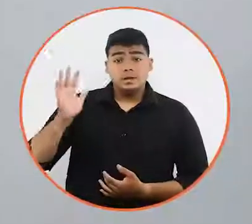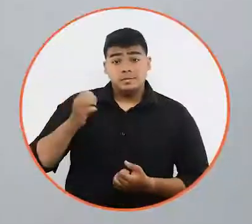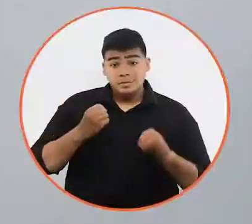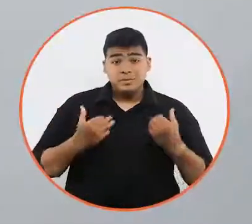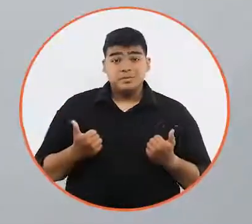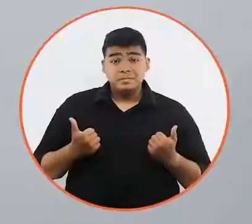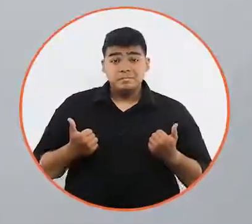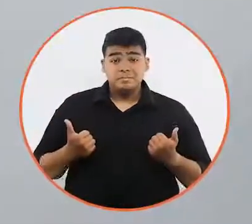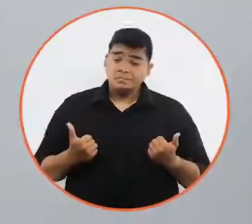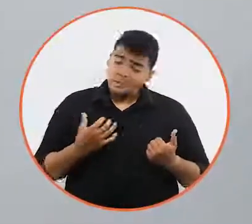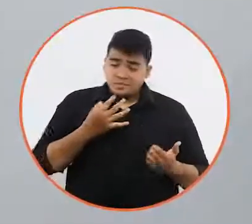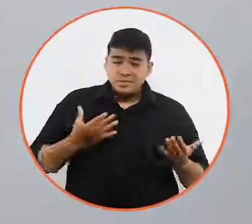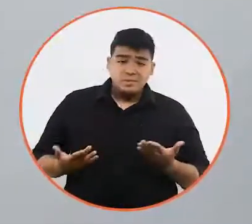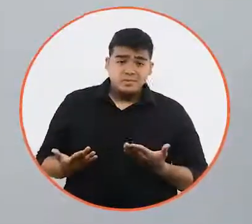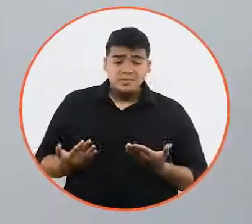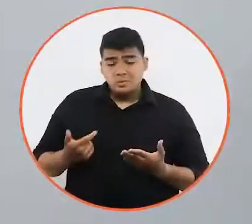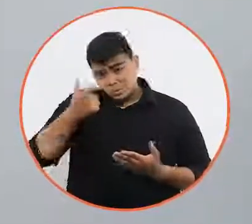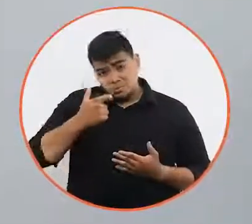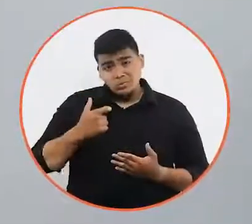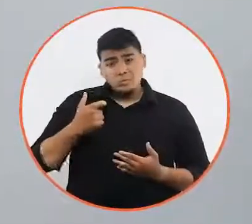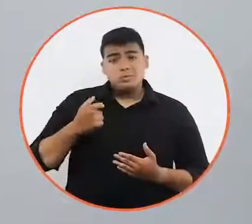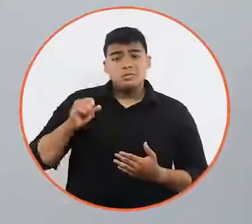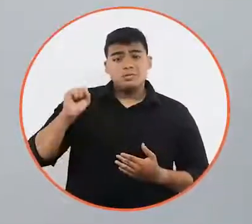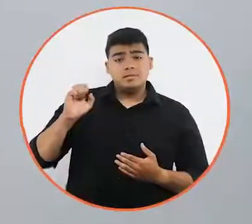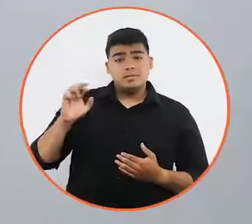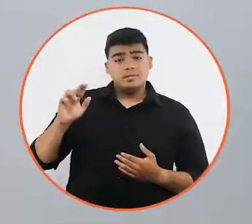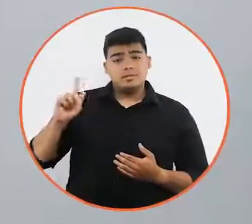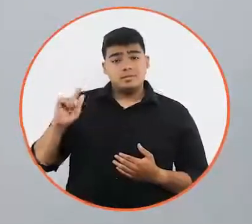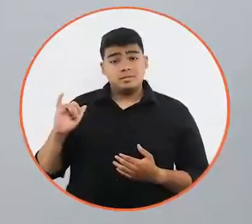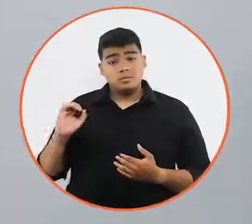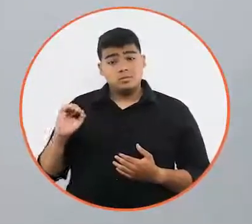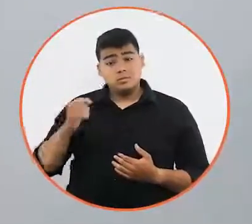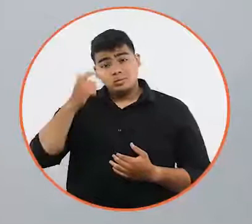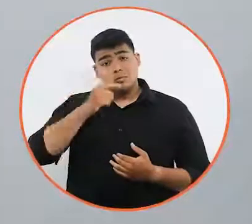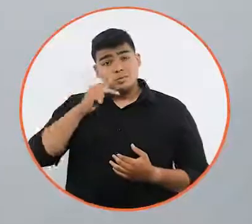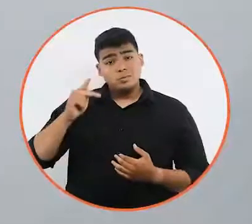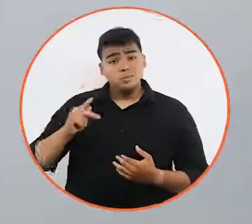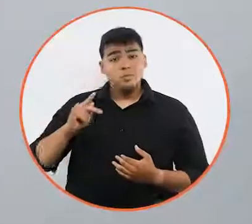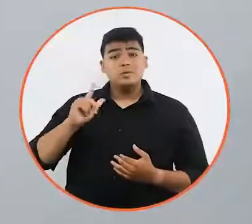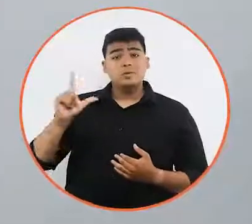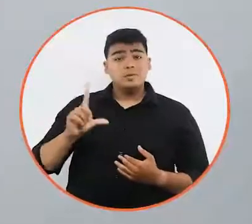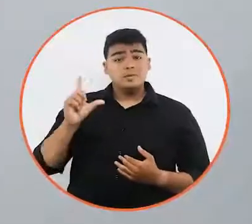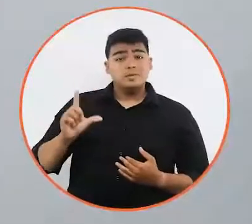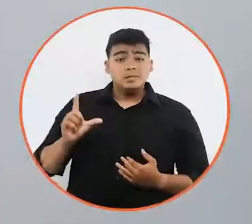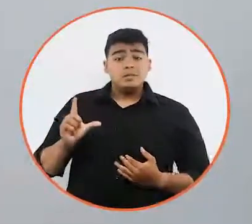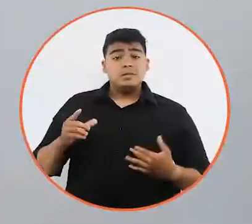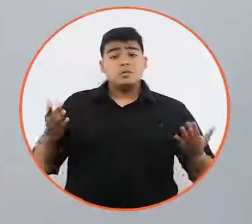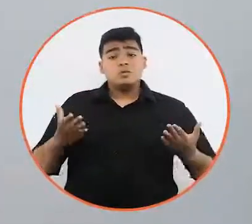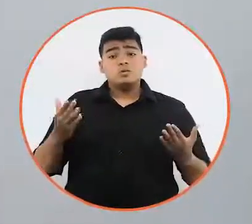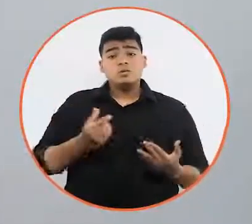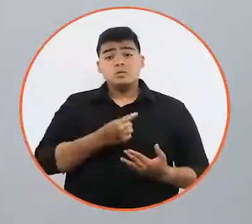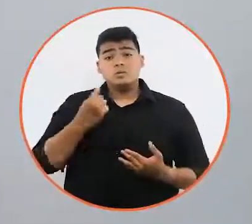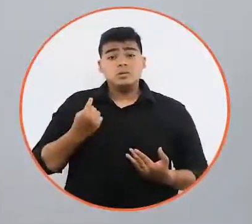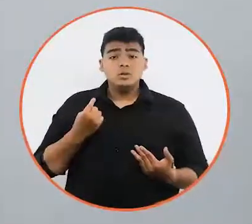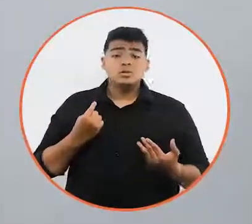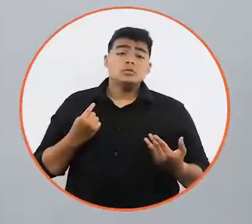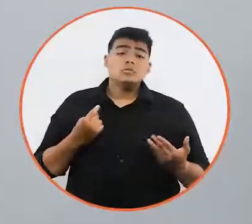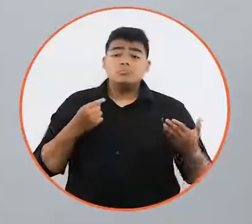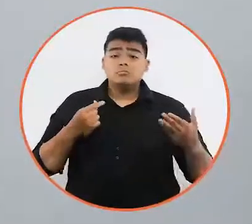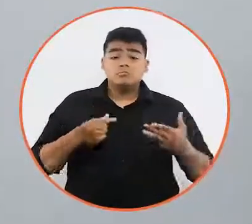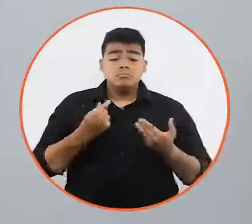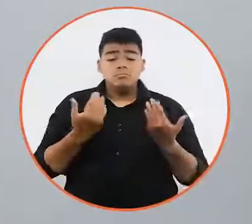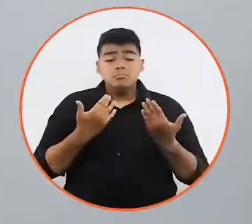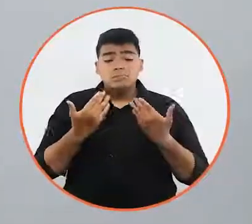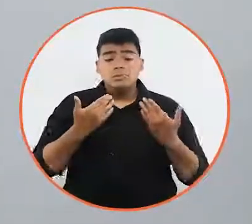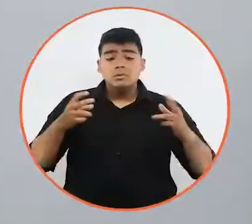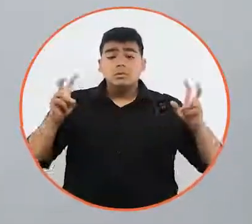Olá, tudo bem? Seja bem-vindo. Eu me chamo Sérgio Rodrigues, sou professor de literatura e hoje nós vamos discutir